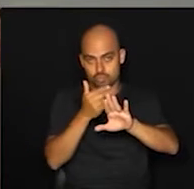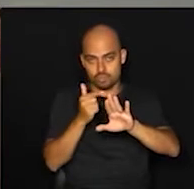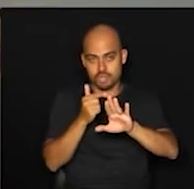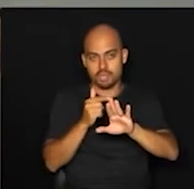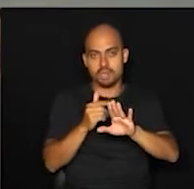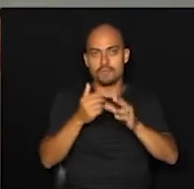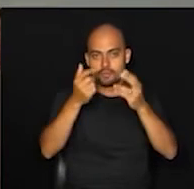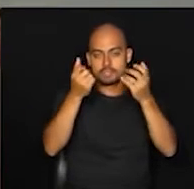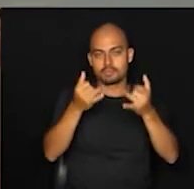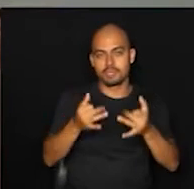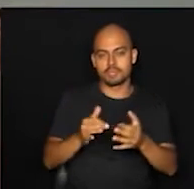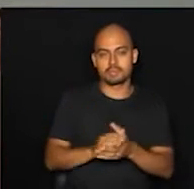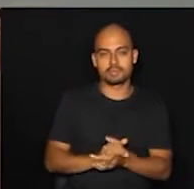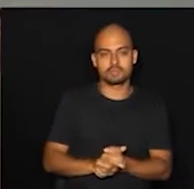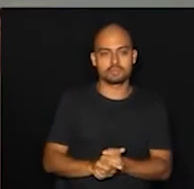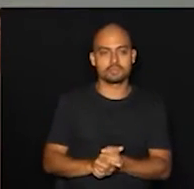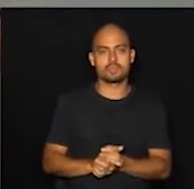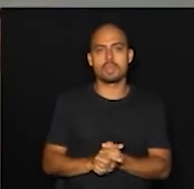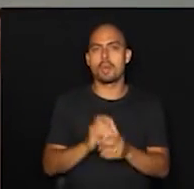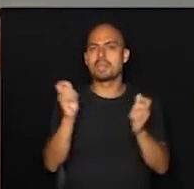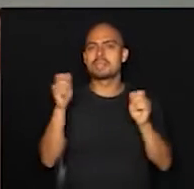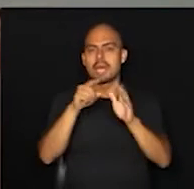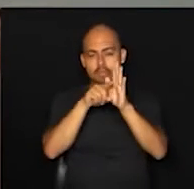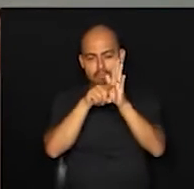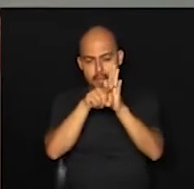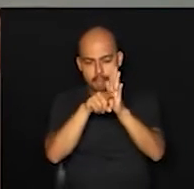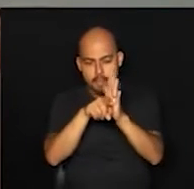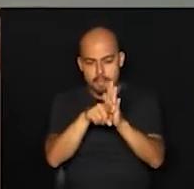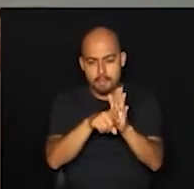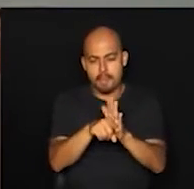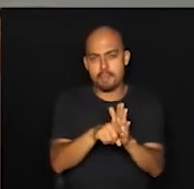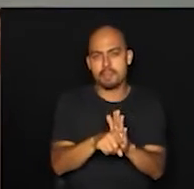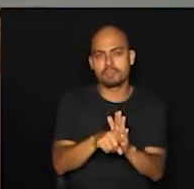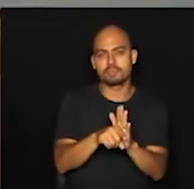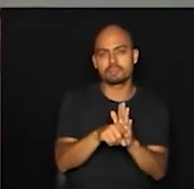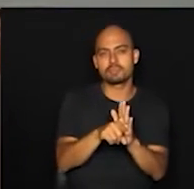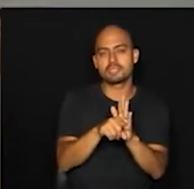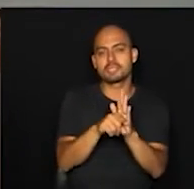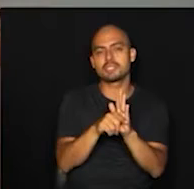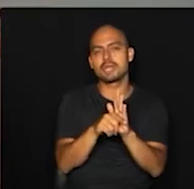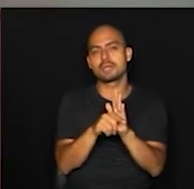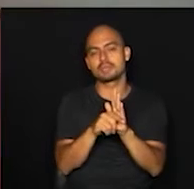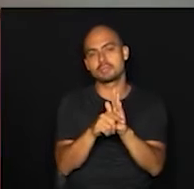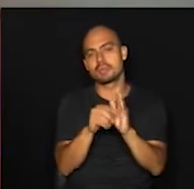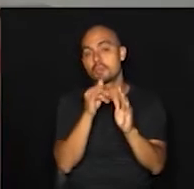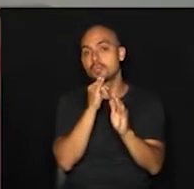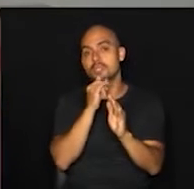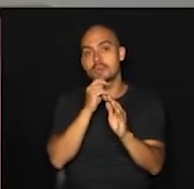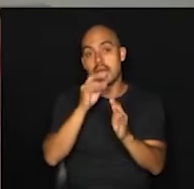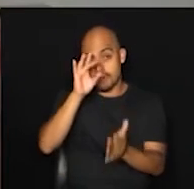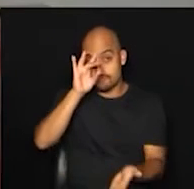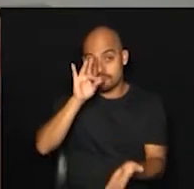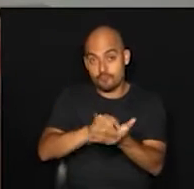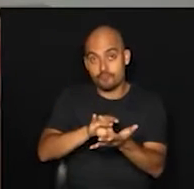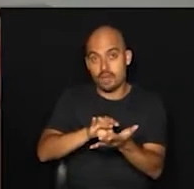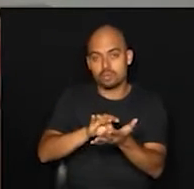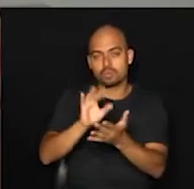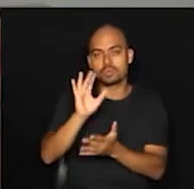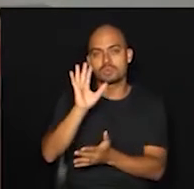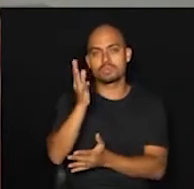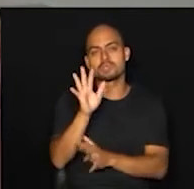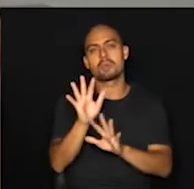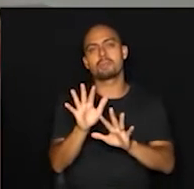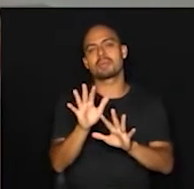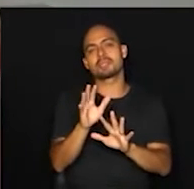eu explico no livro, é investigar a factualidade submersa, ou seja, aquilo que de fato ocorreu, mas